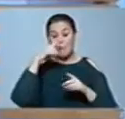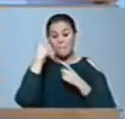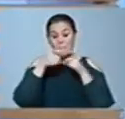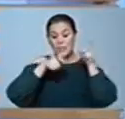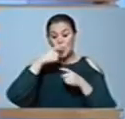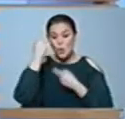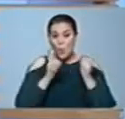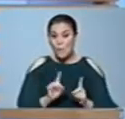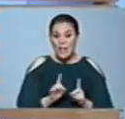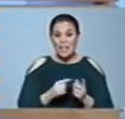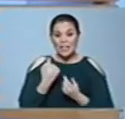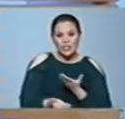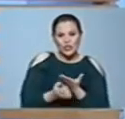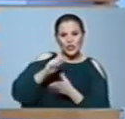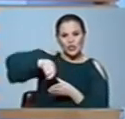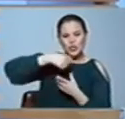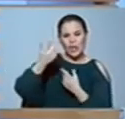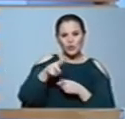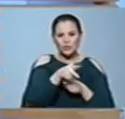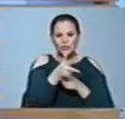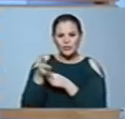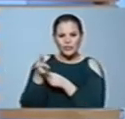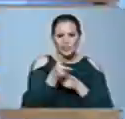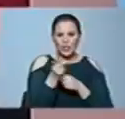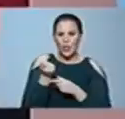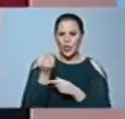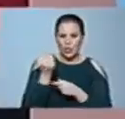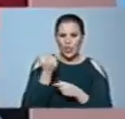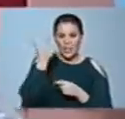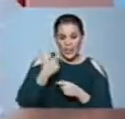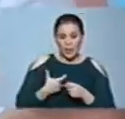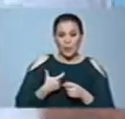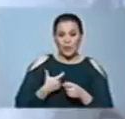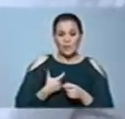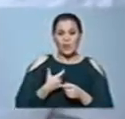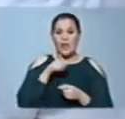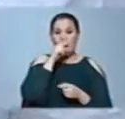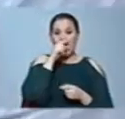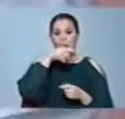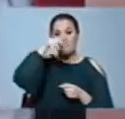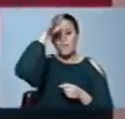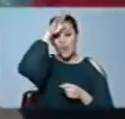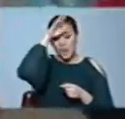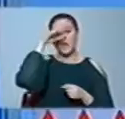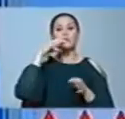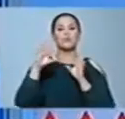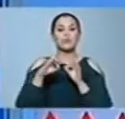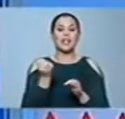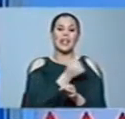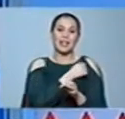cozinha é fácil vídeos no outro dia estava a fazer um frango a 0